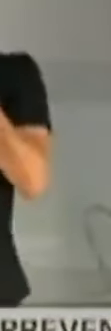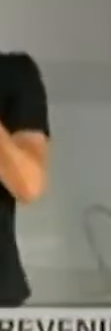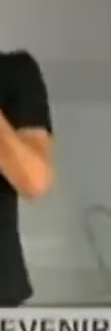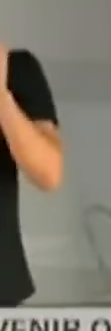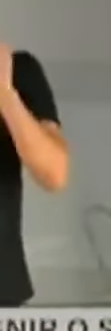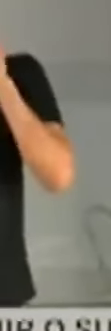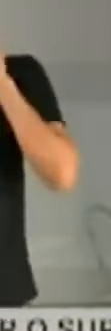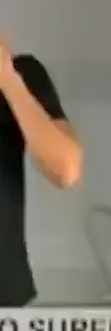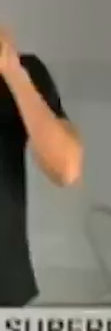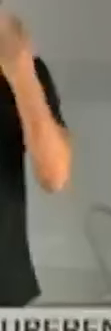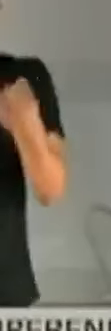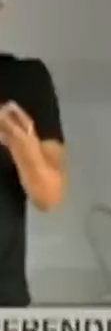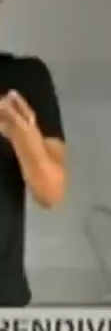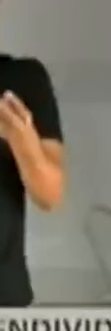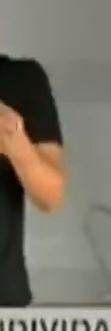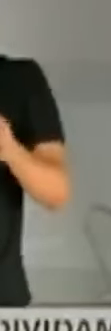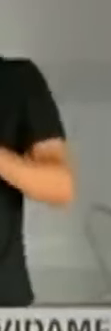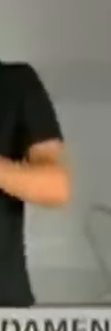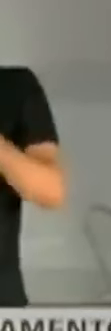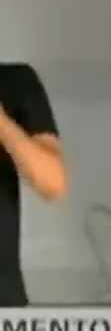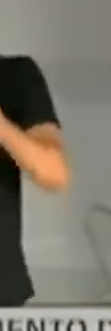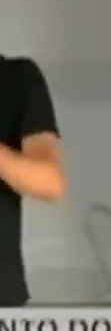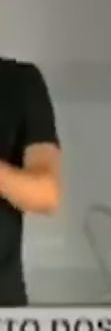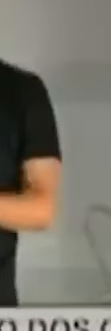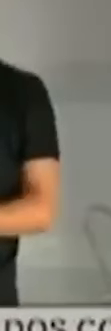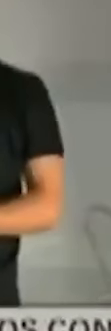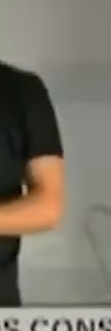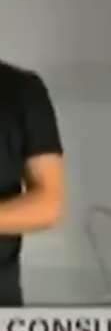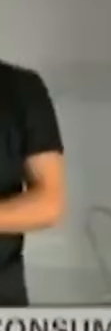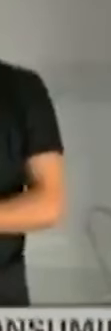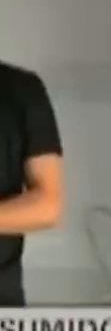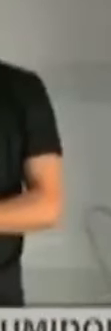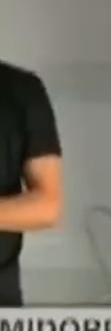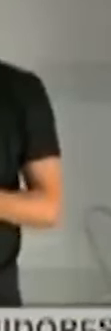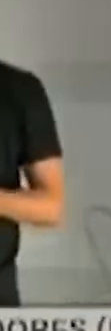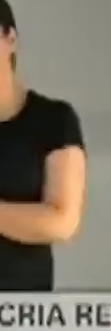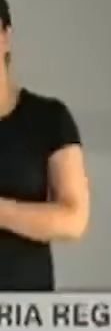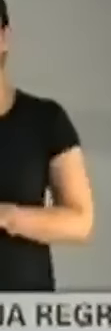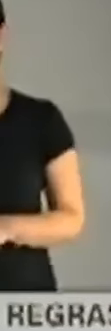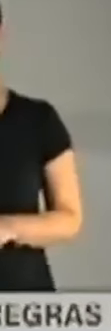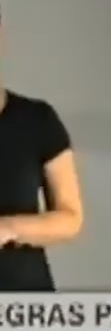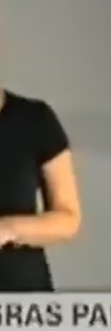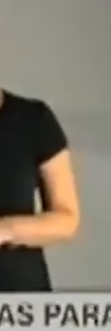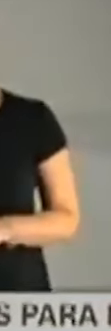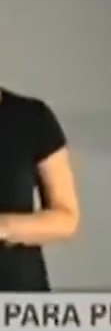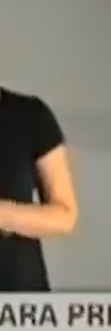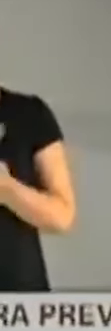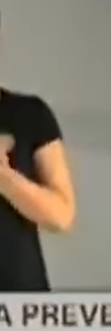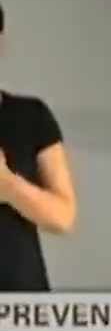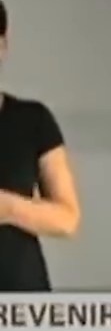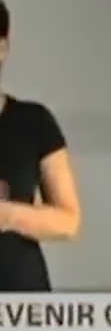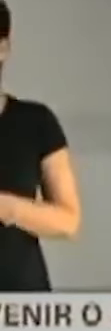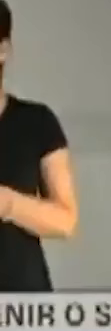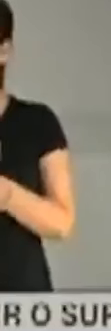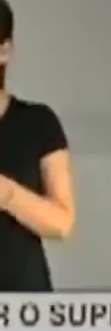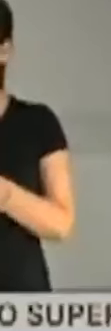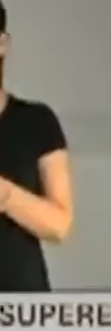idosos no último trimestre 2008 Júlio 2020 este ano